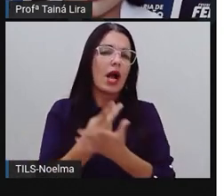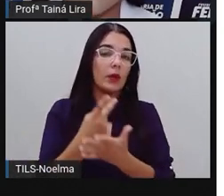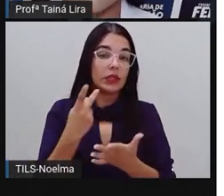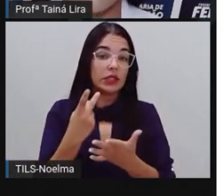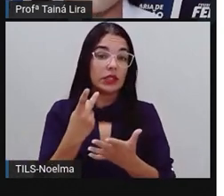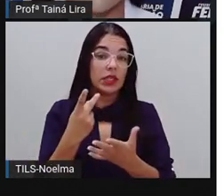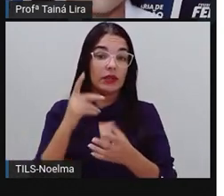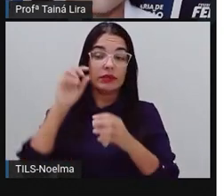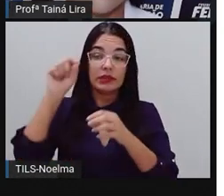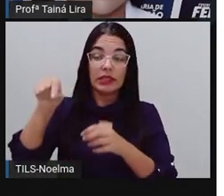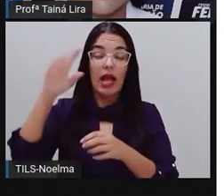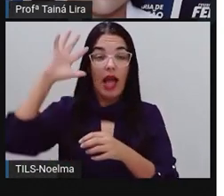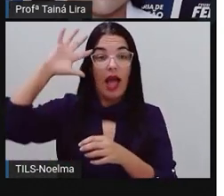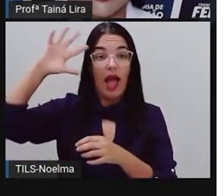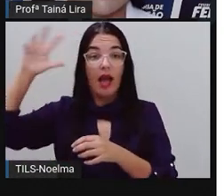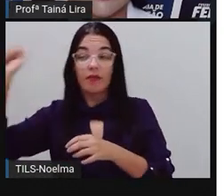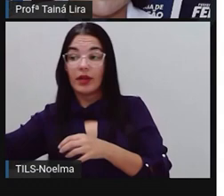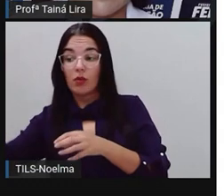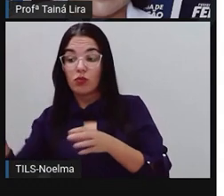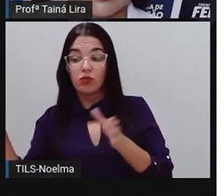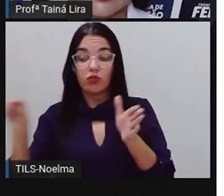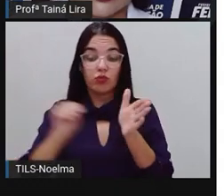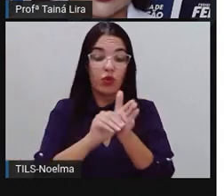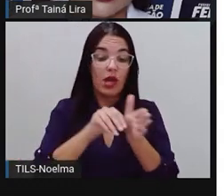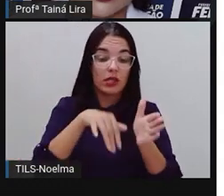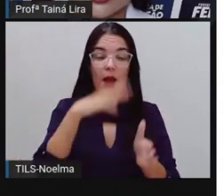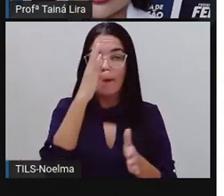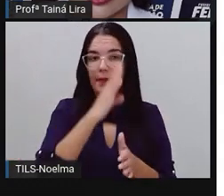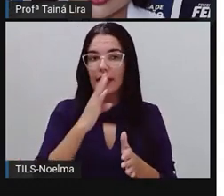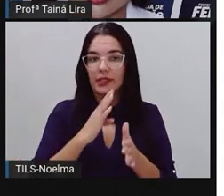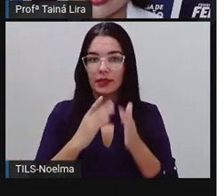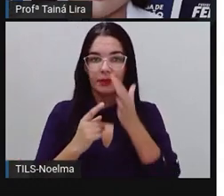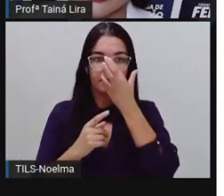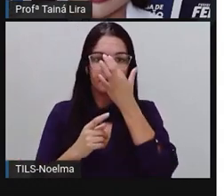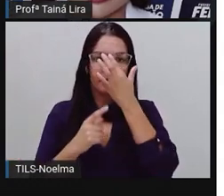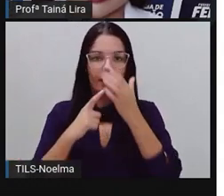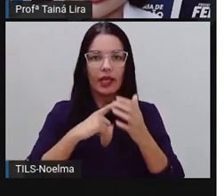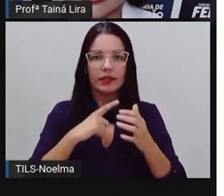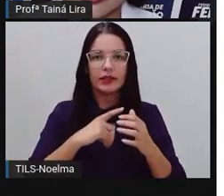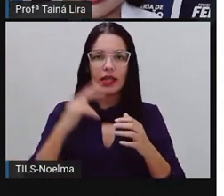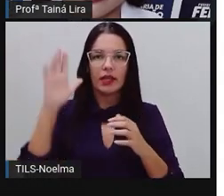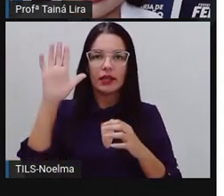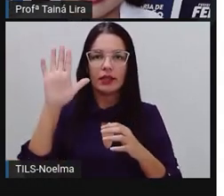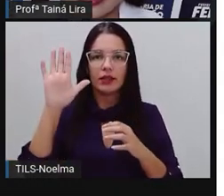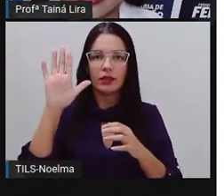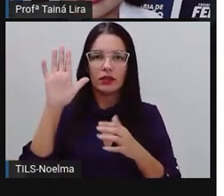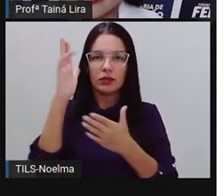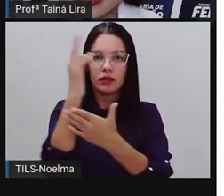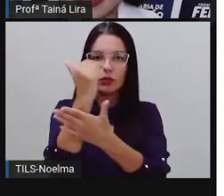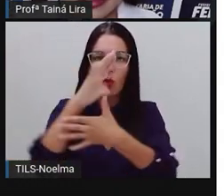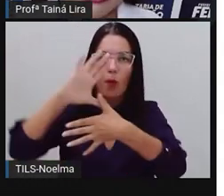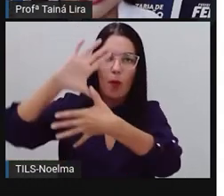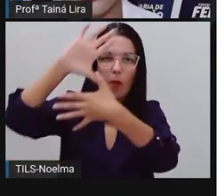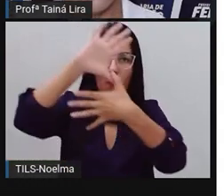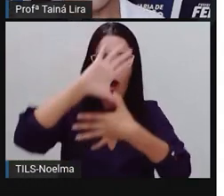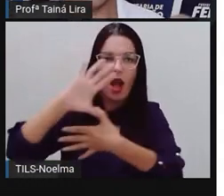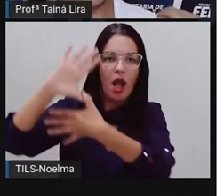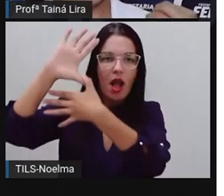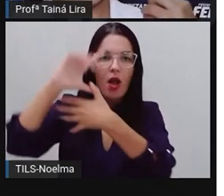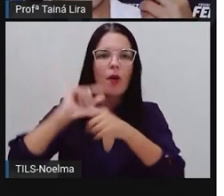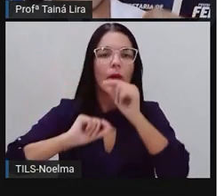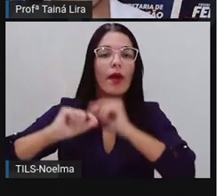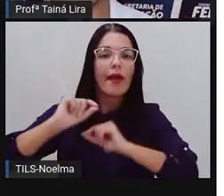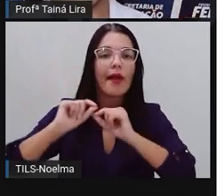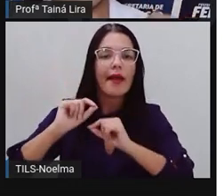África para o Brasil então a gente tem aqui o mapa do continente africano Olha lá aqui tem África